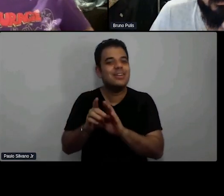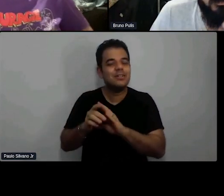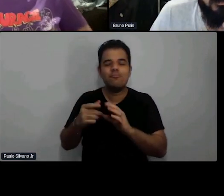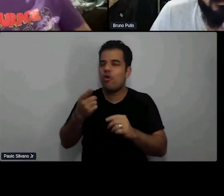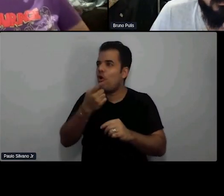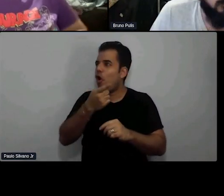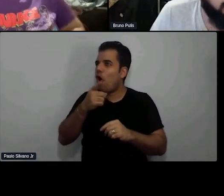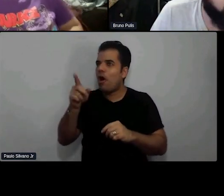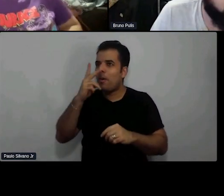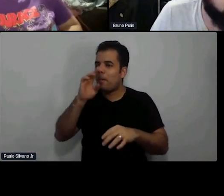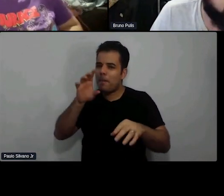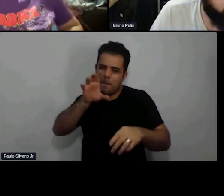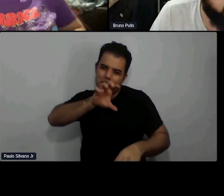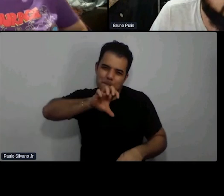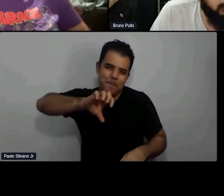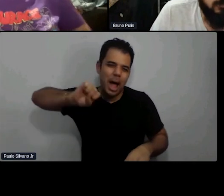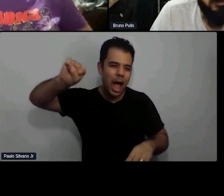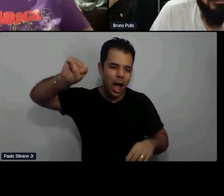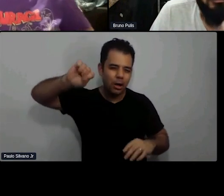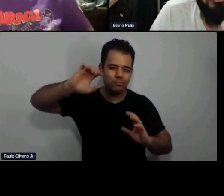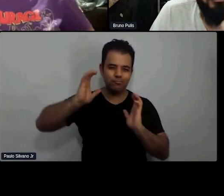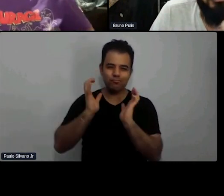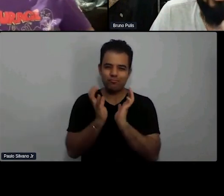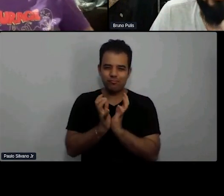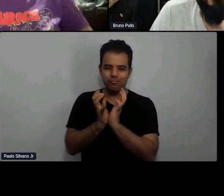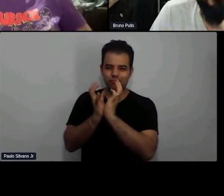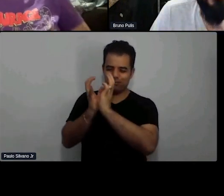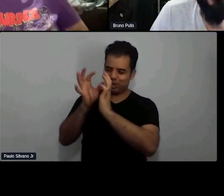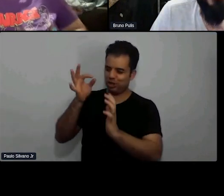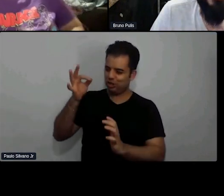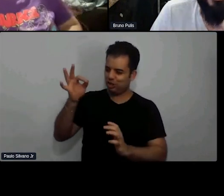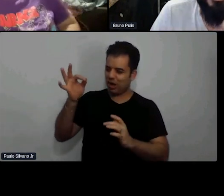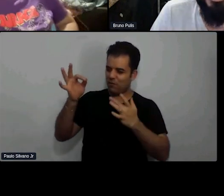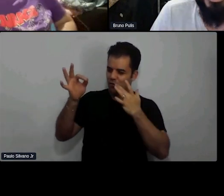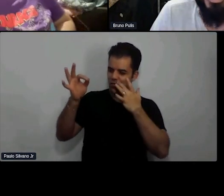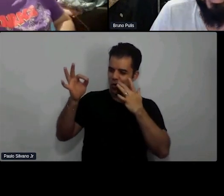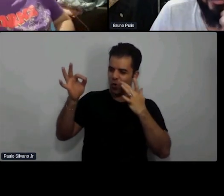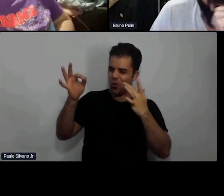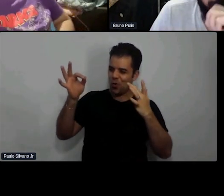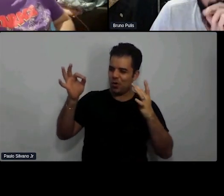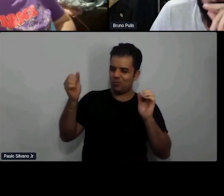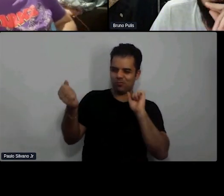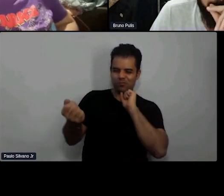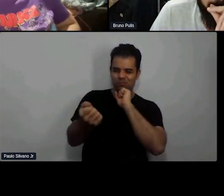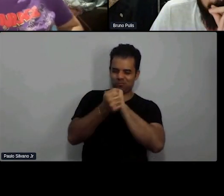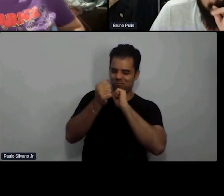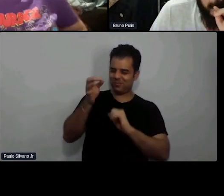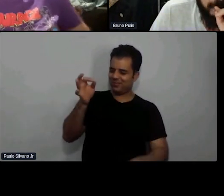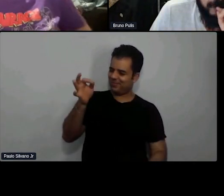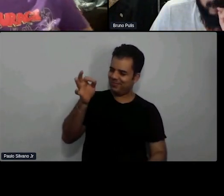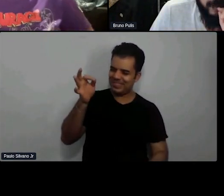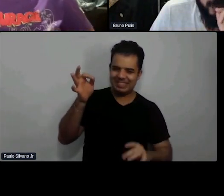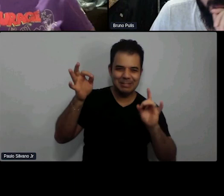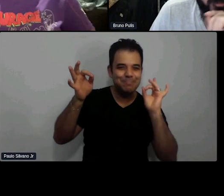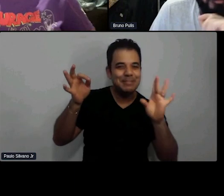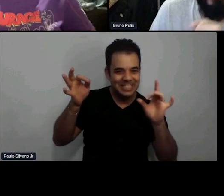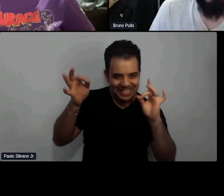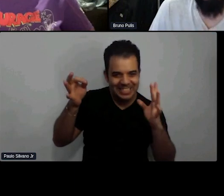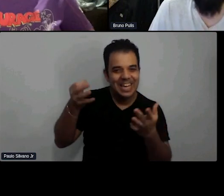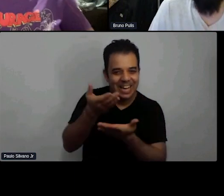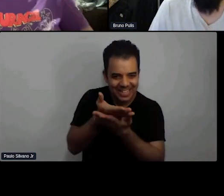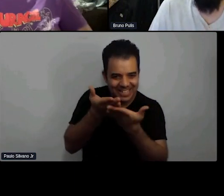de ouro, cravejada de diamante, como diz o Bruno Elber. Mais esse dia, mais